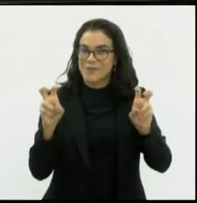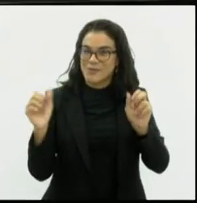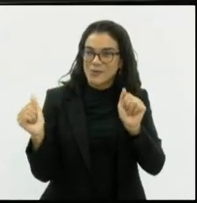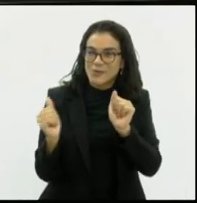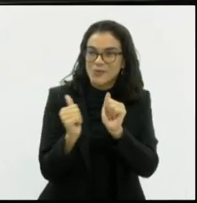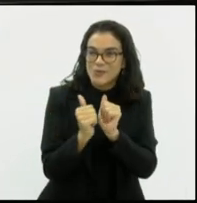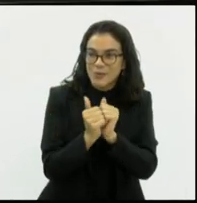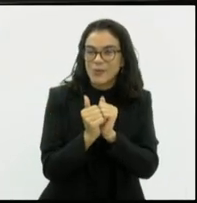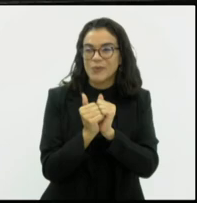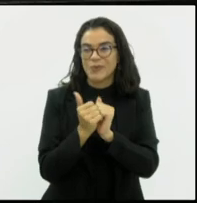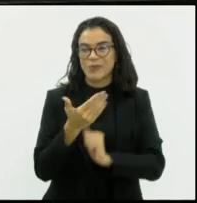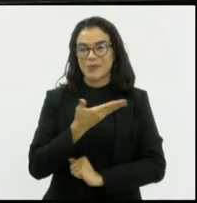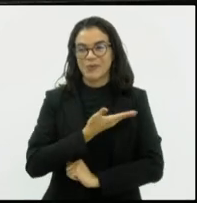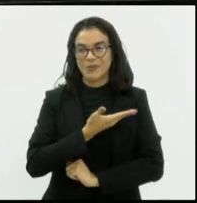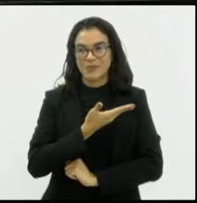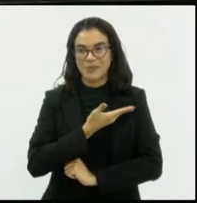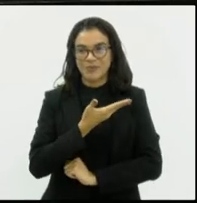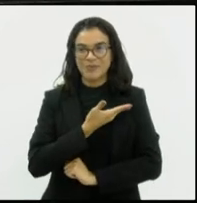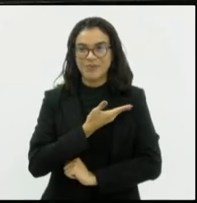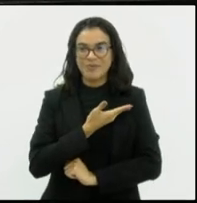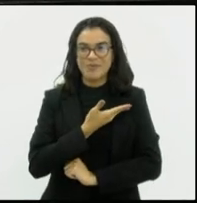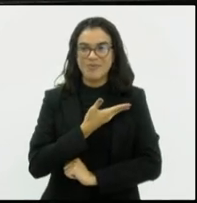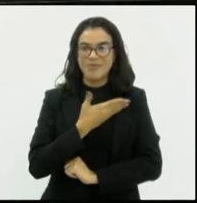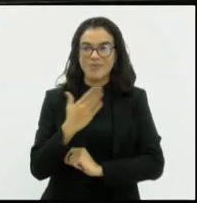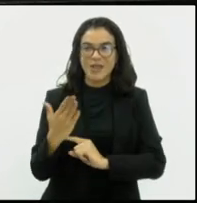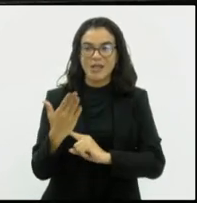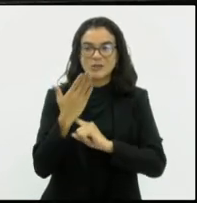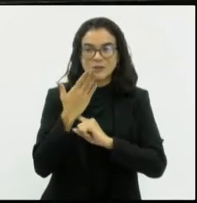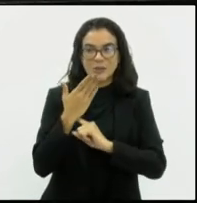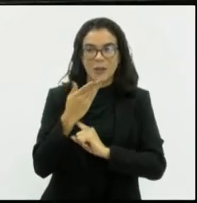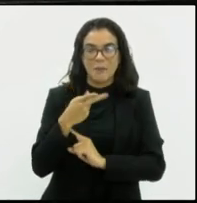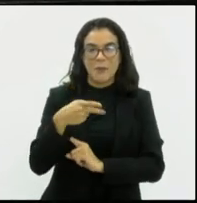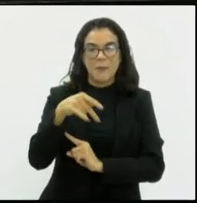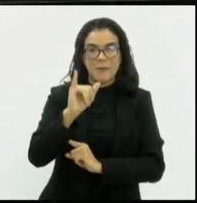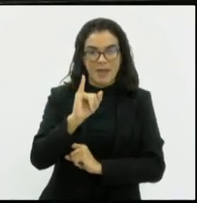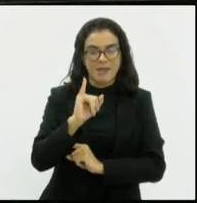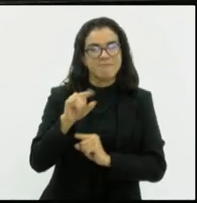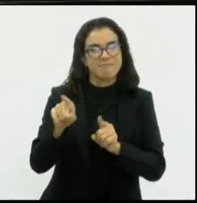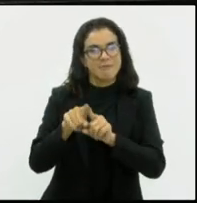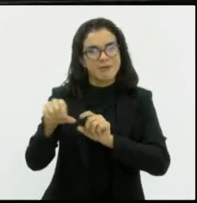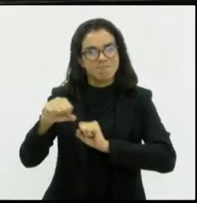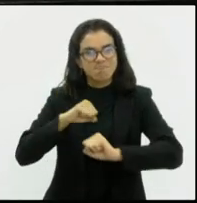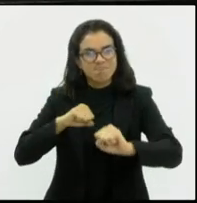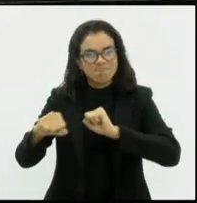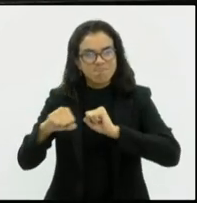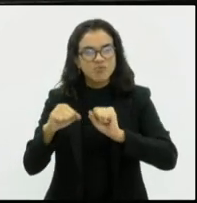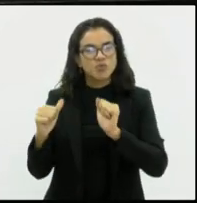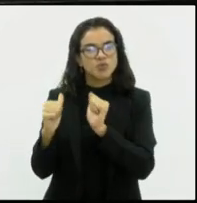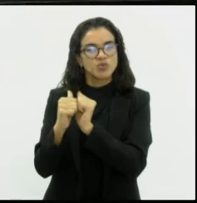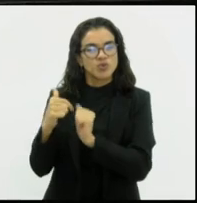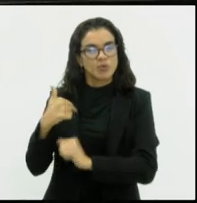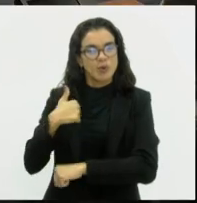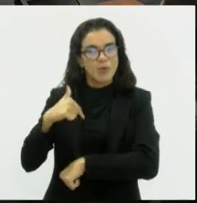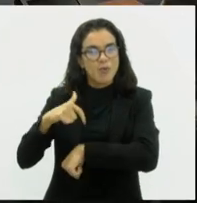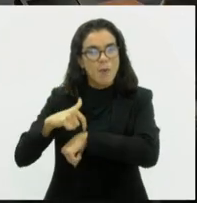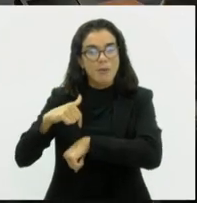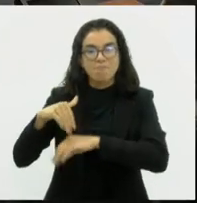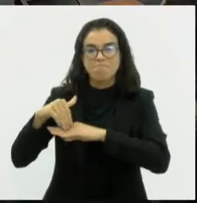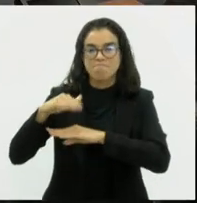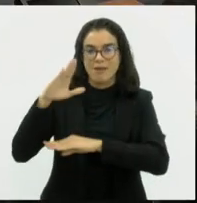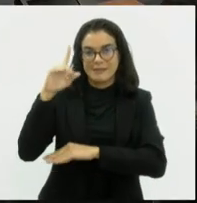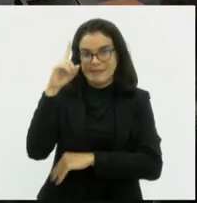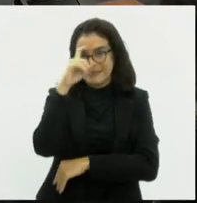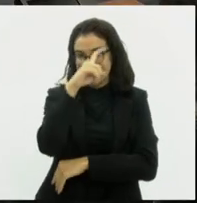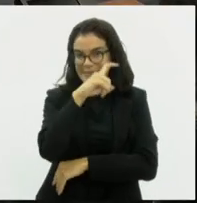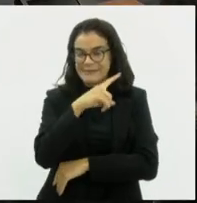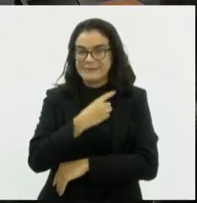foram colegas e são colegas e ajudaram meu pai e guerrearam junto comigo no momento mais difícil da minha vida.